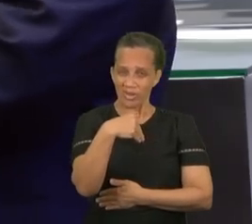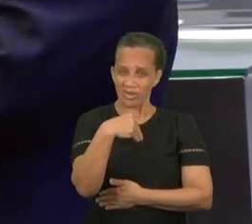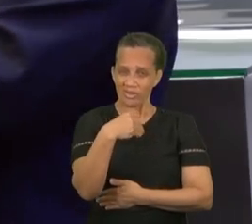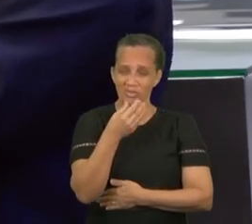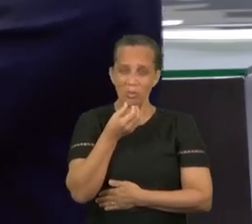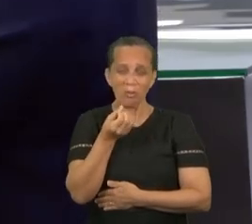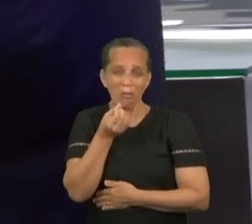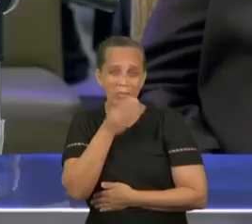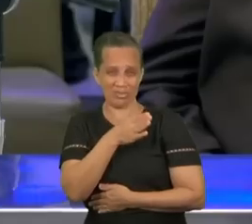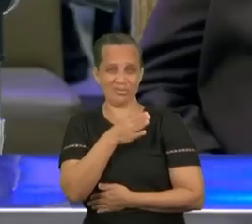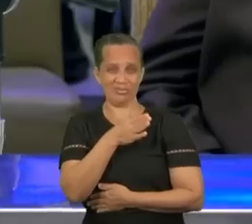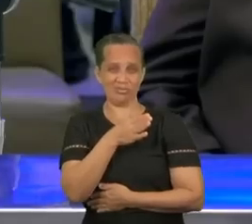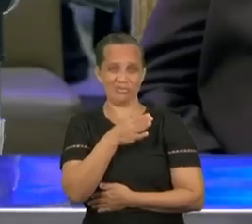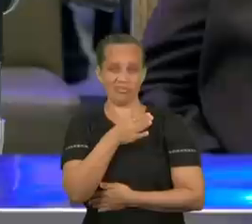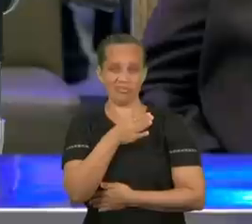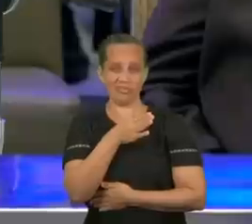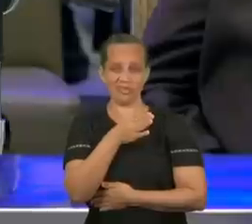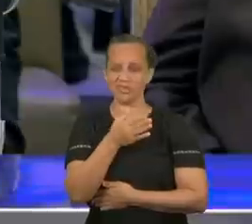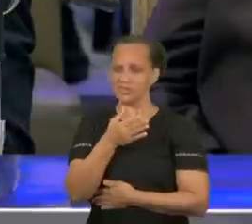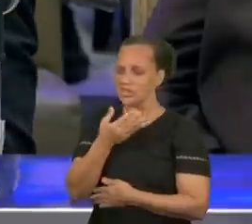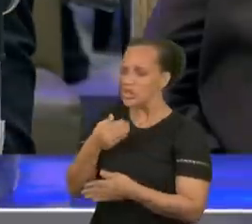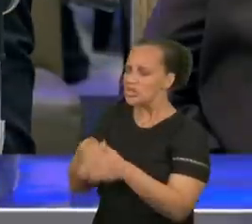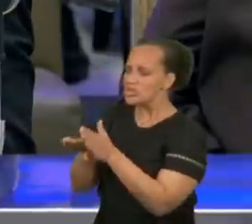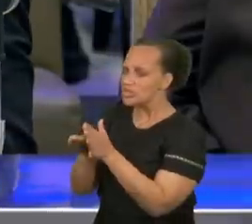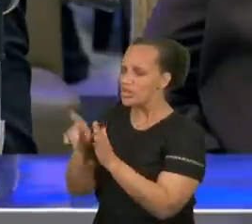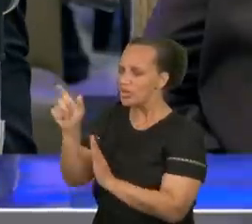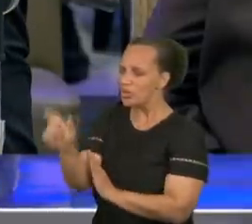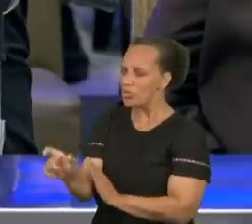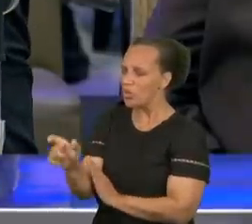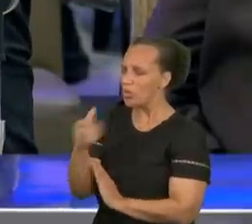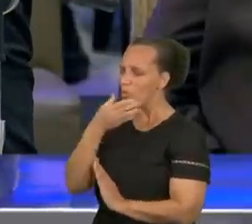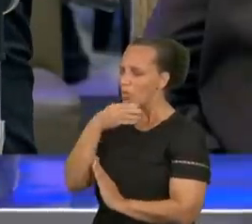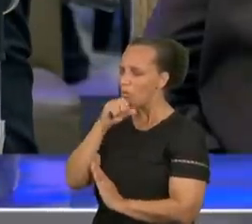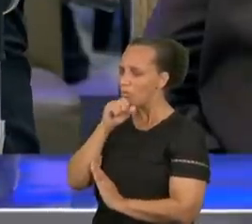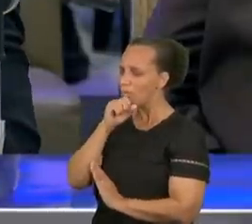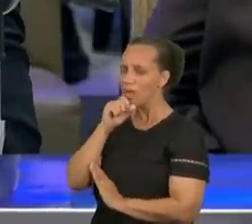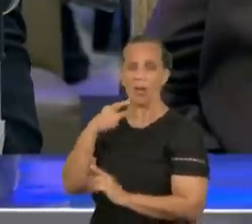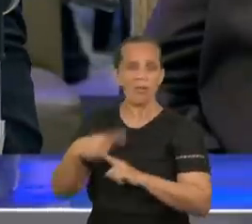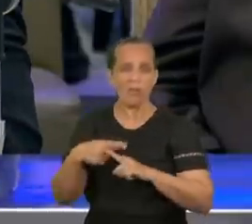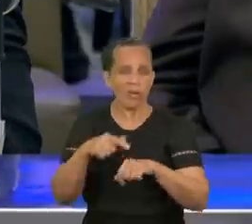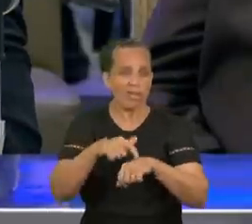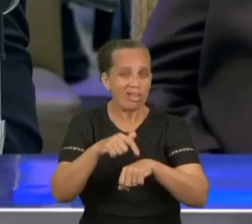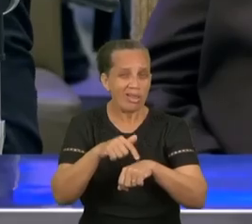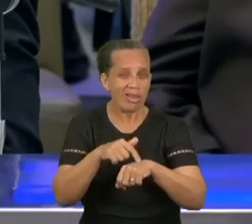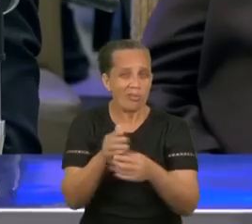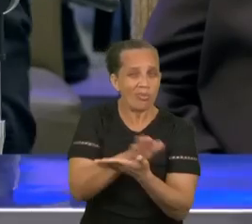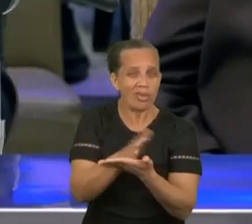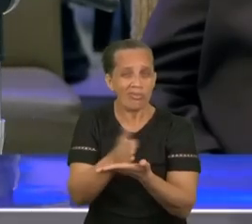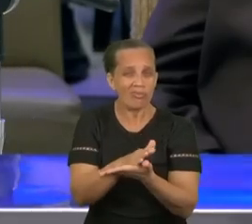não é o filho mais novo chega para ele aquele não era o tempo de repartir a herança